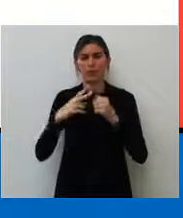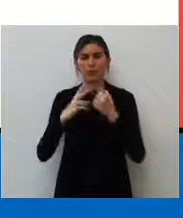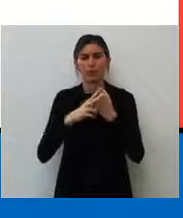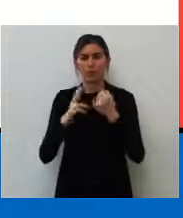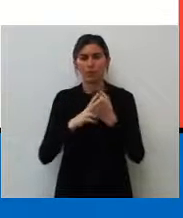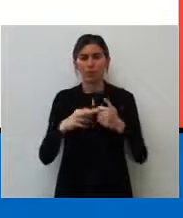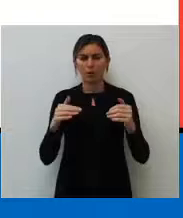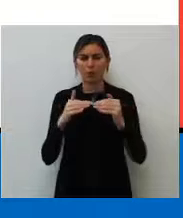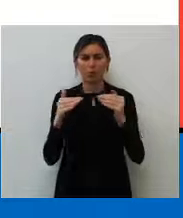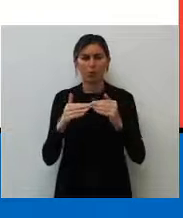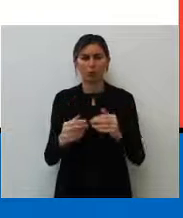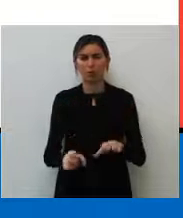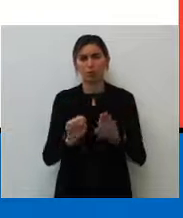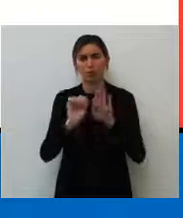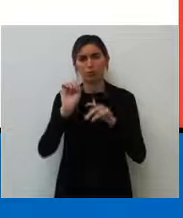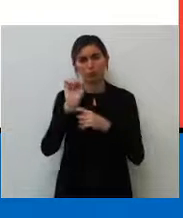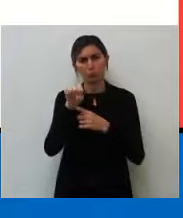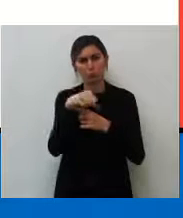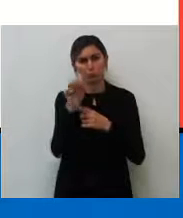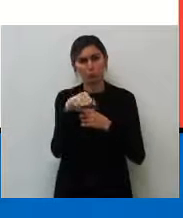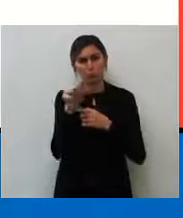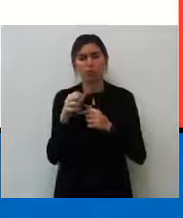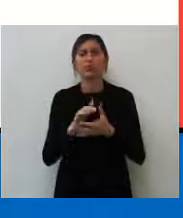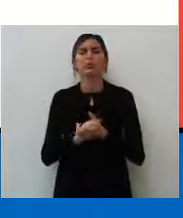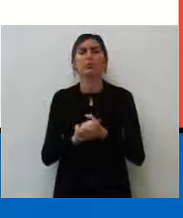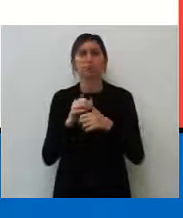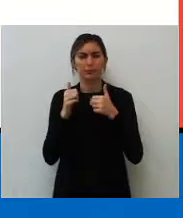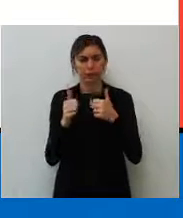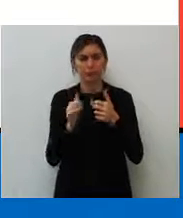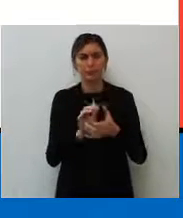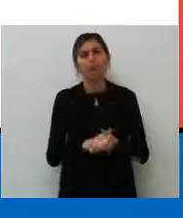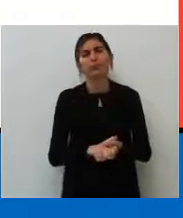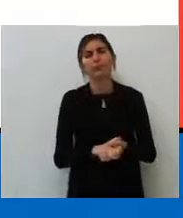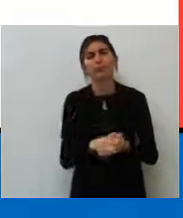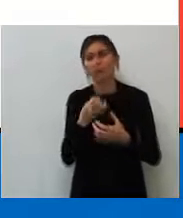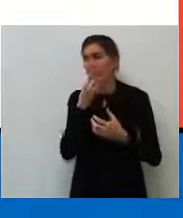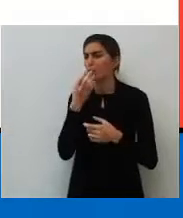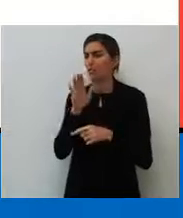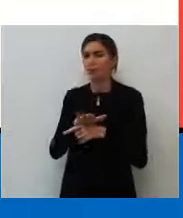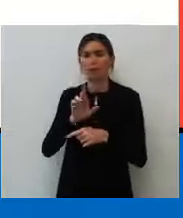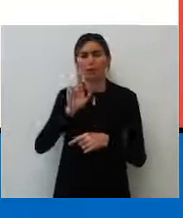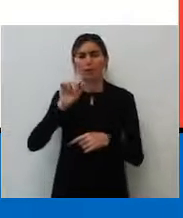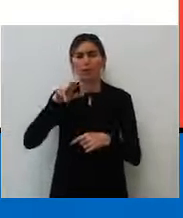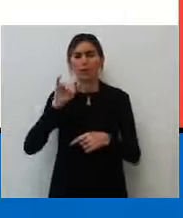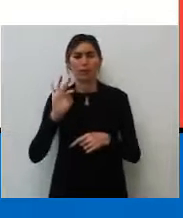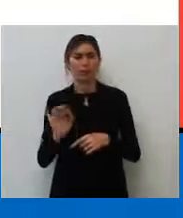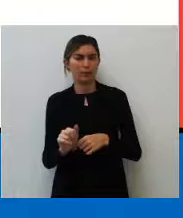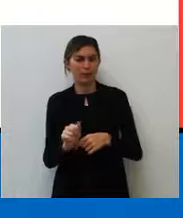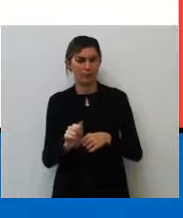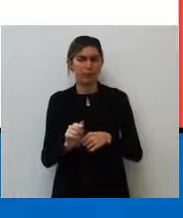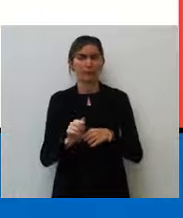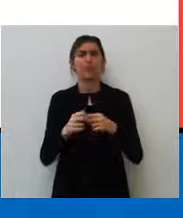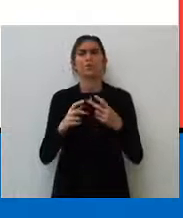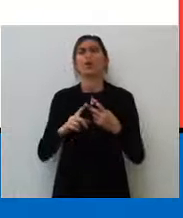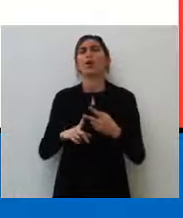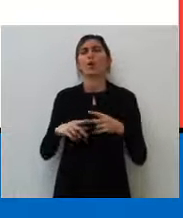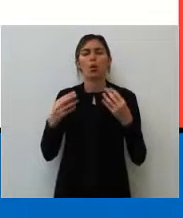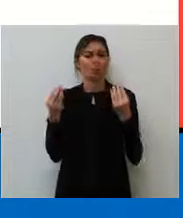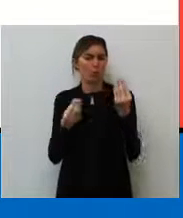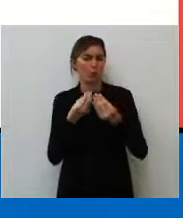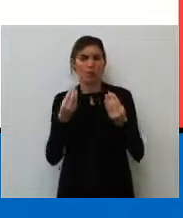vai ver que é um verbo concordar o sujeito tá bom vamos lá boa tarde seu renata ellen sofronio portela